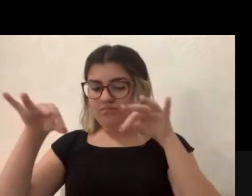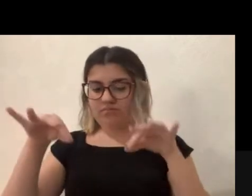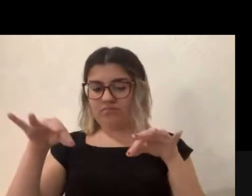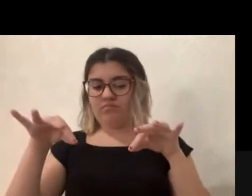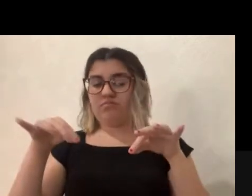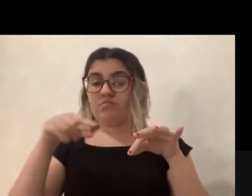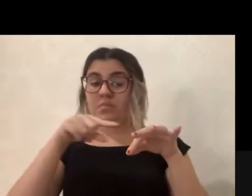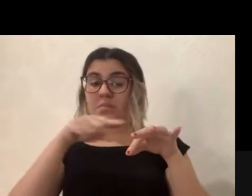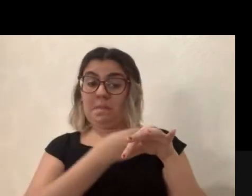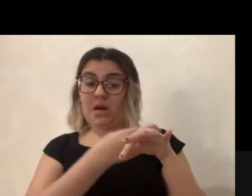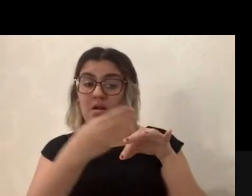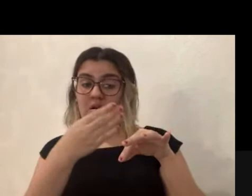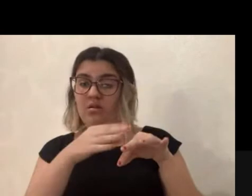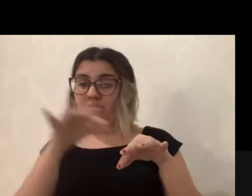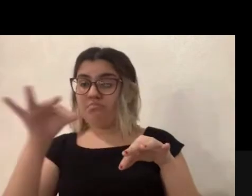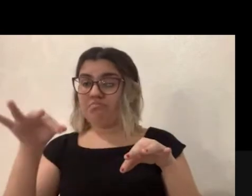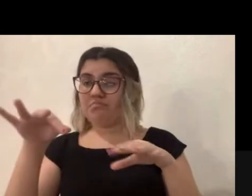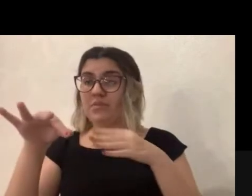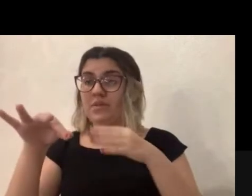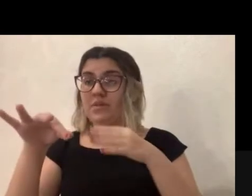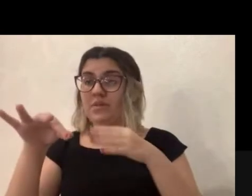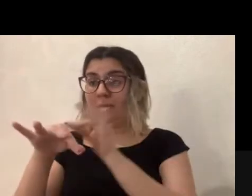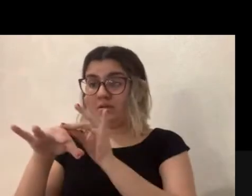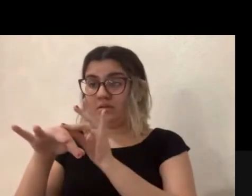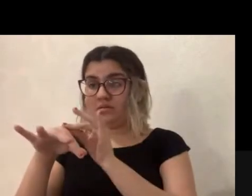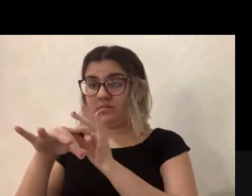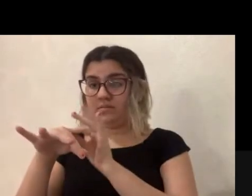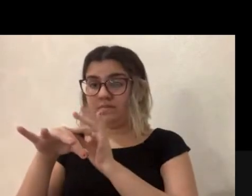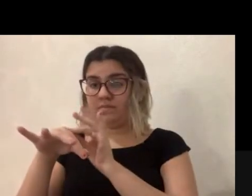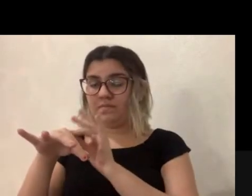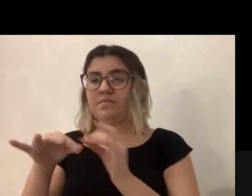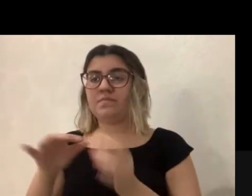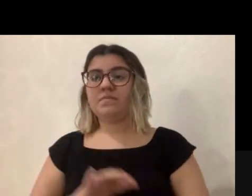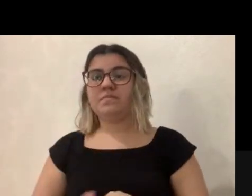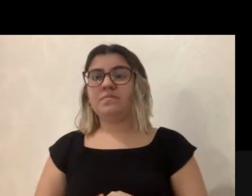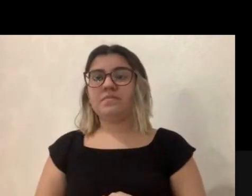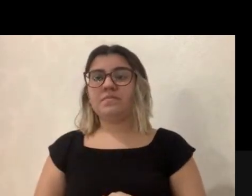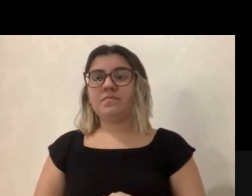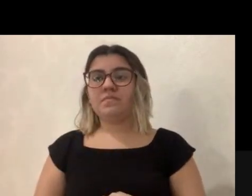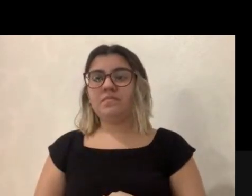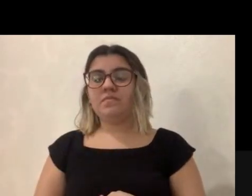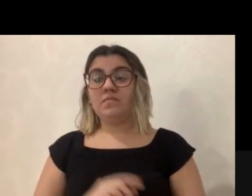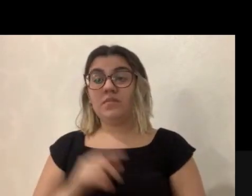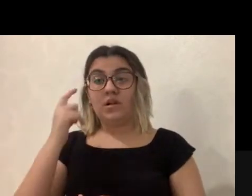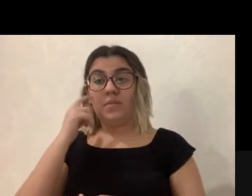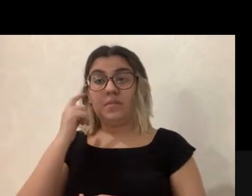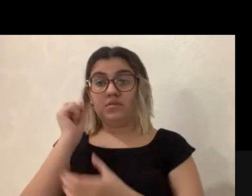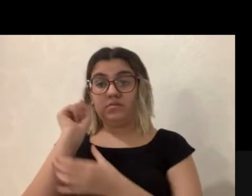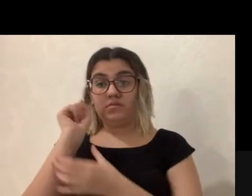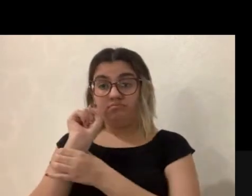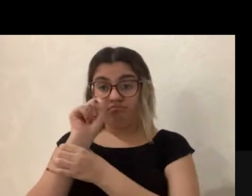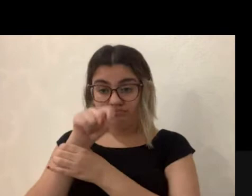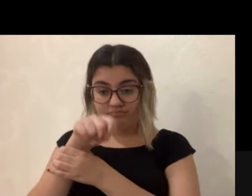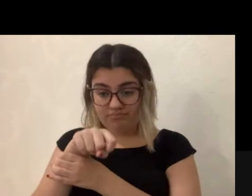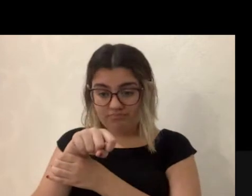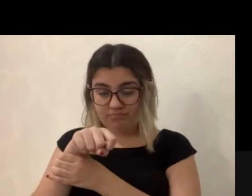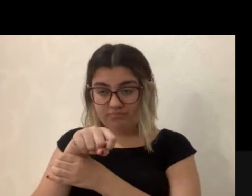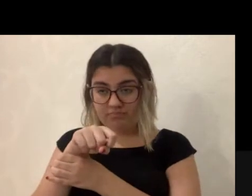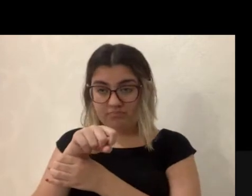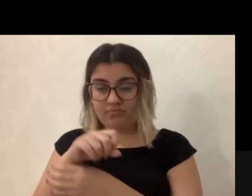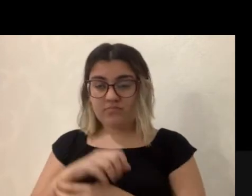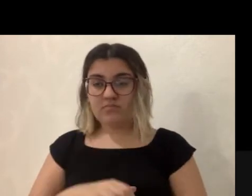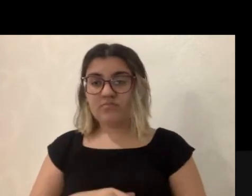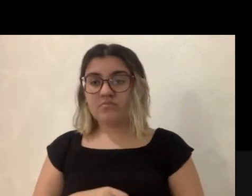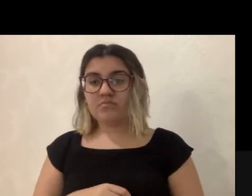preta. Curvam a cabeça, com a veste pela base, acumulando metros e metros de